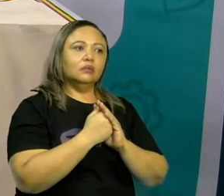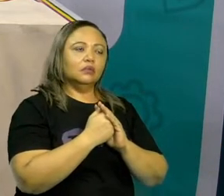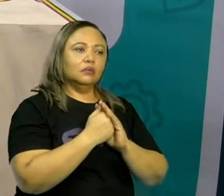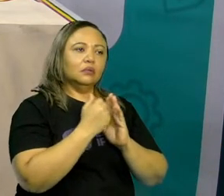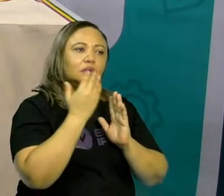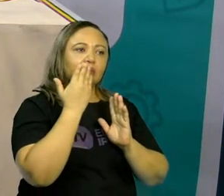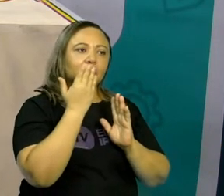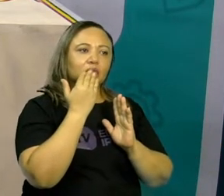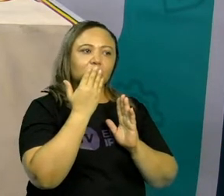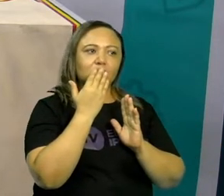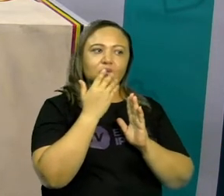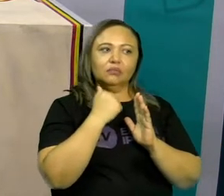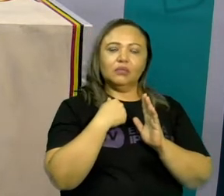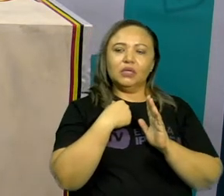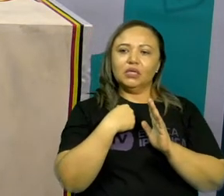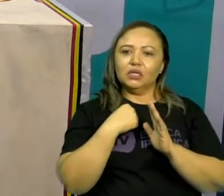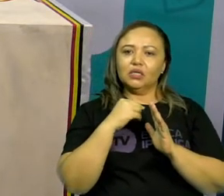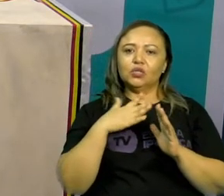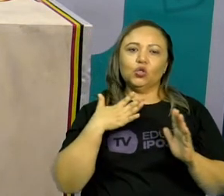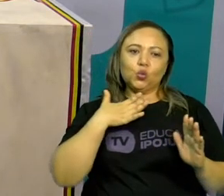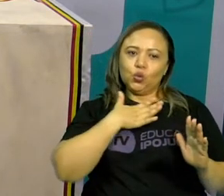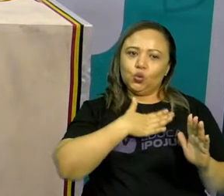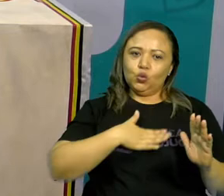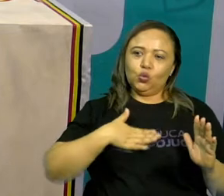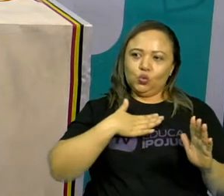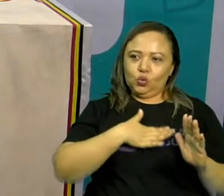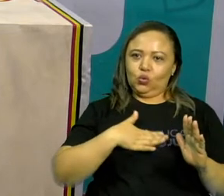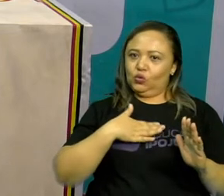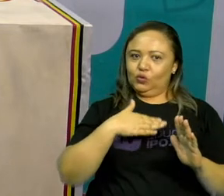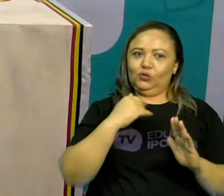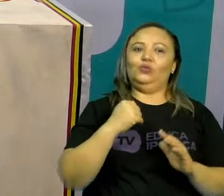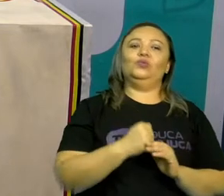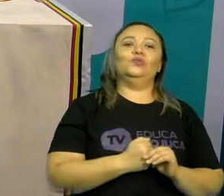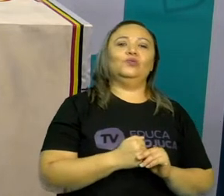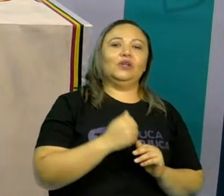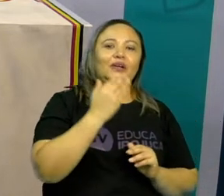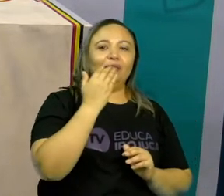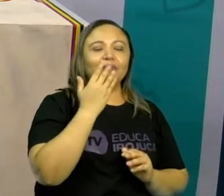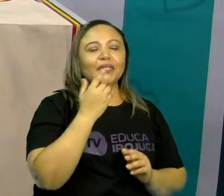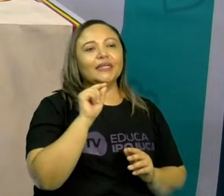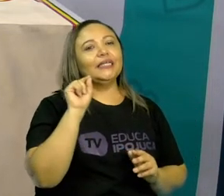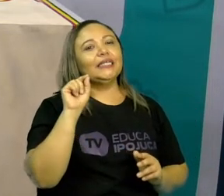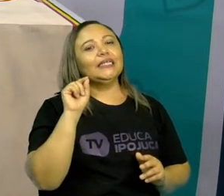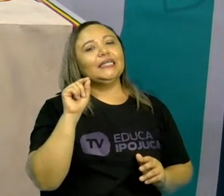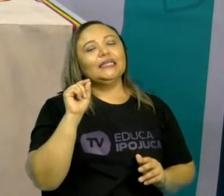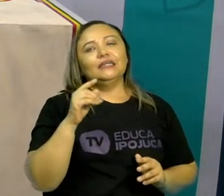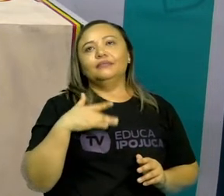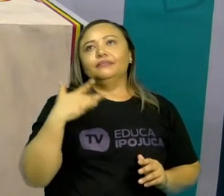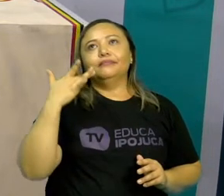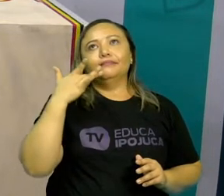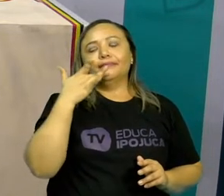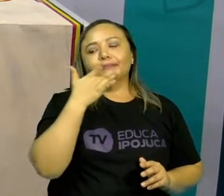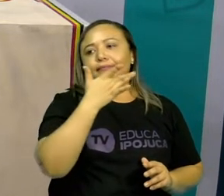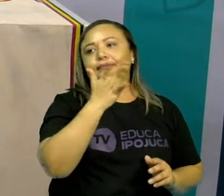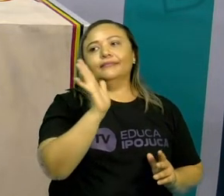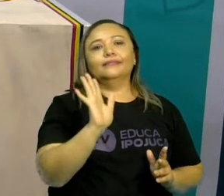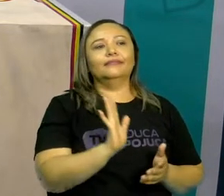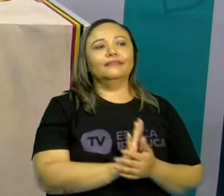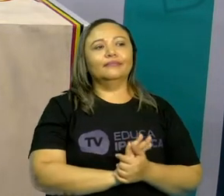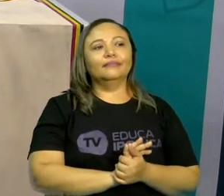a comer a comida que eu mais gosto em comida deliciosa